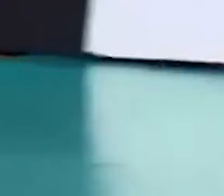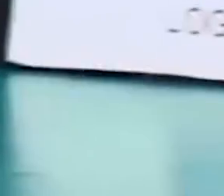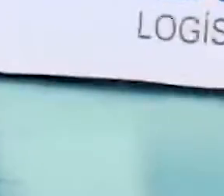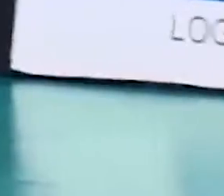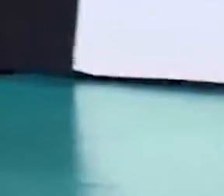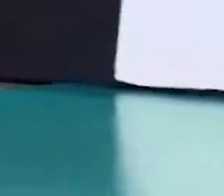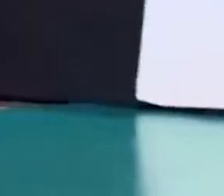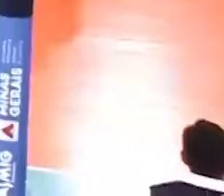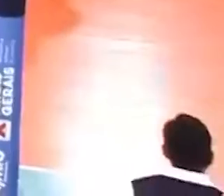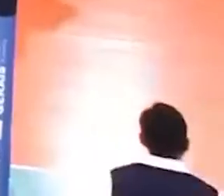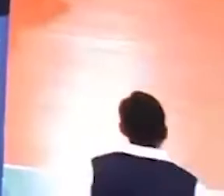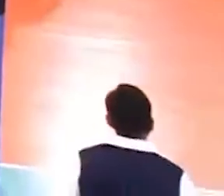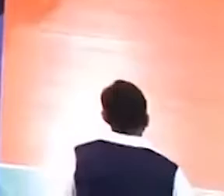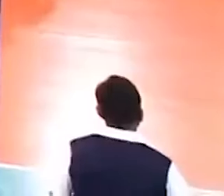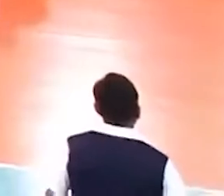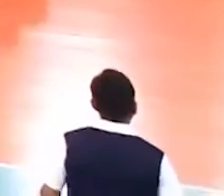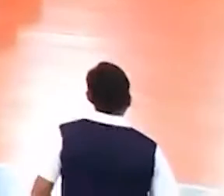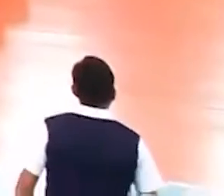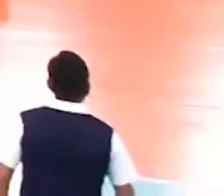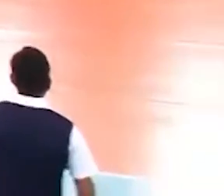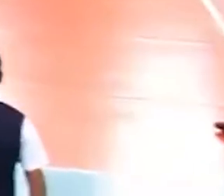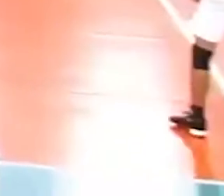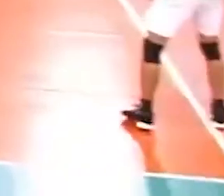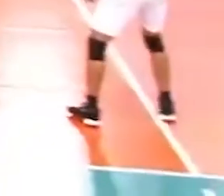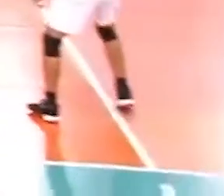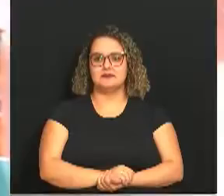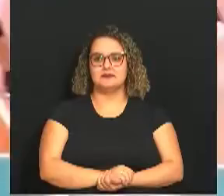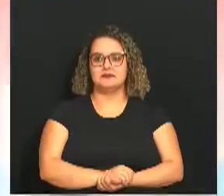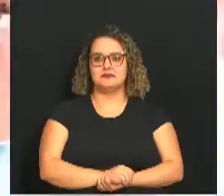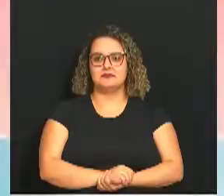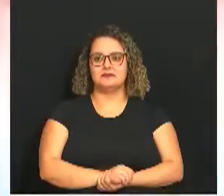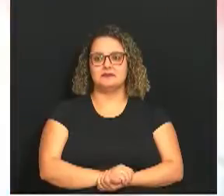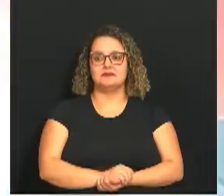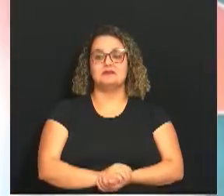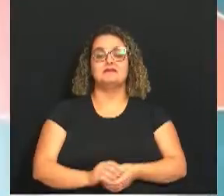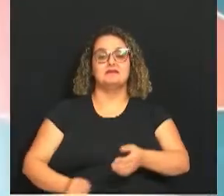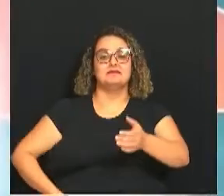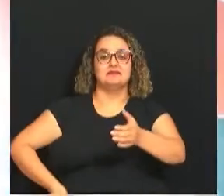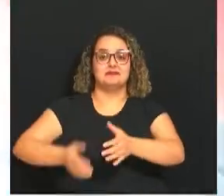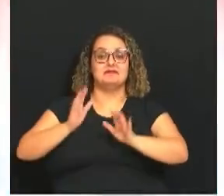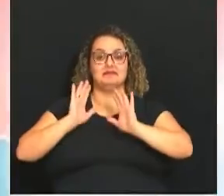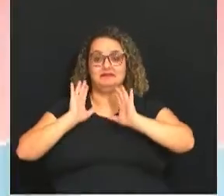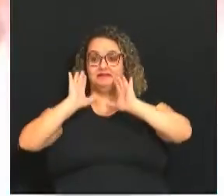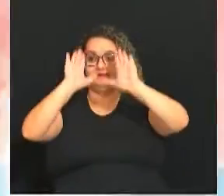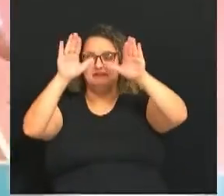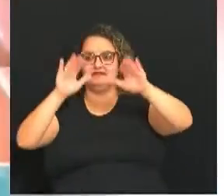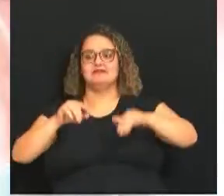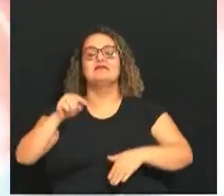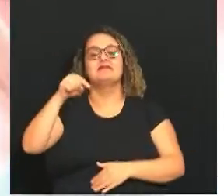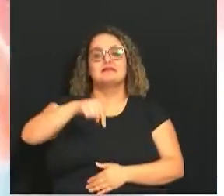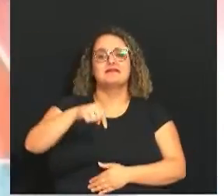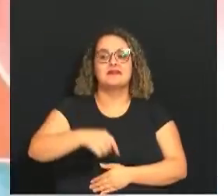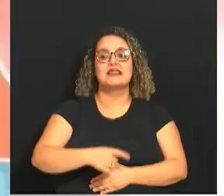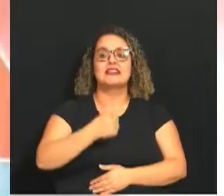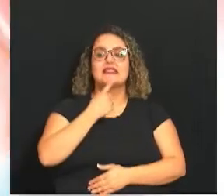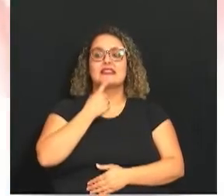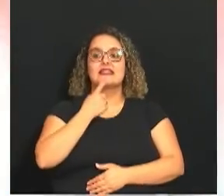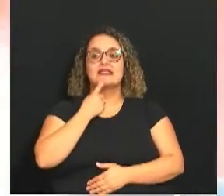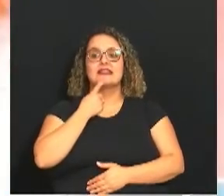Começou o Campeonato Sul-Americano de Vôlei e pela primeira vez o Renata, aqui de Campinas,